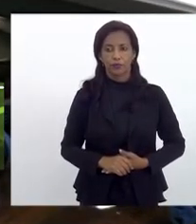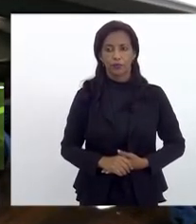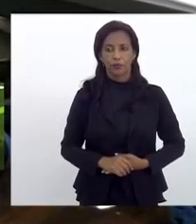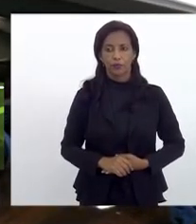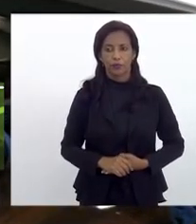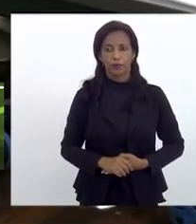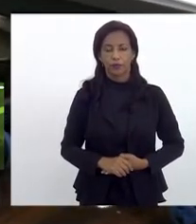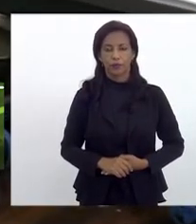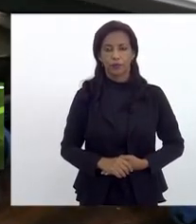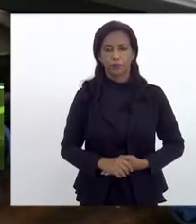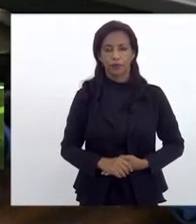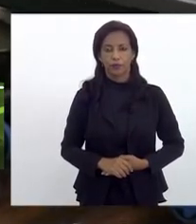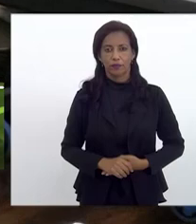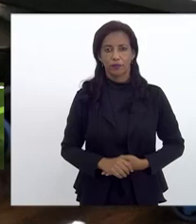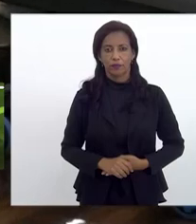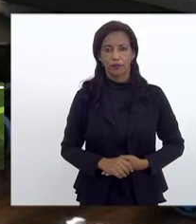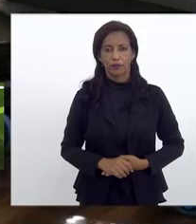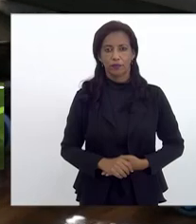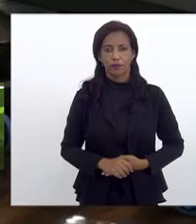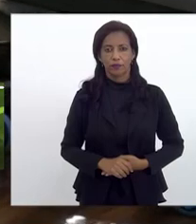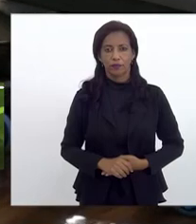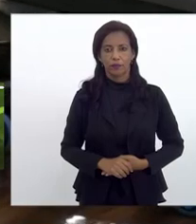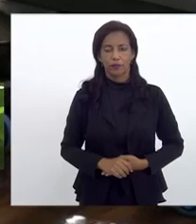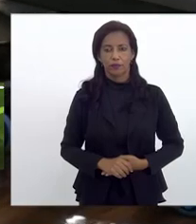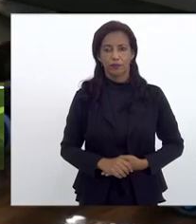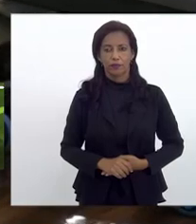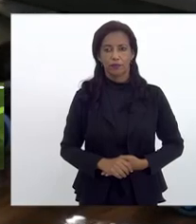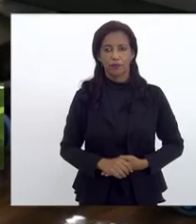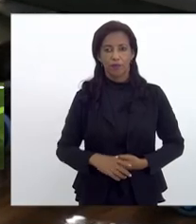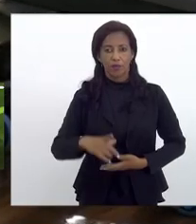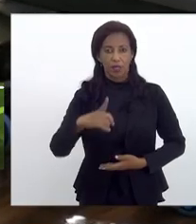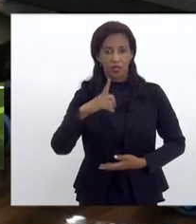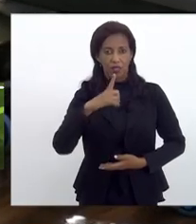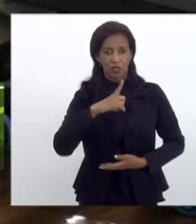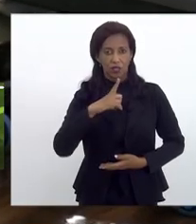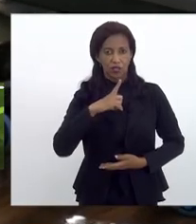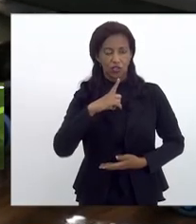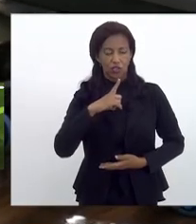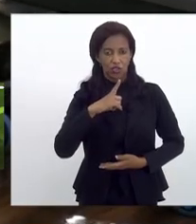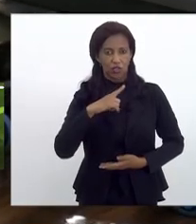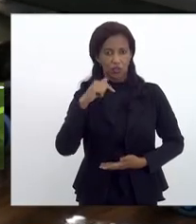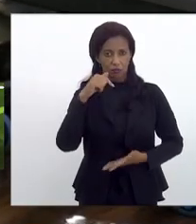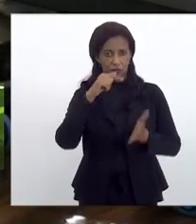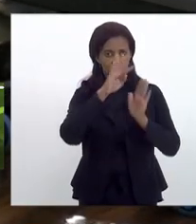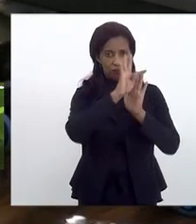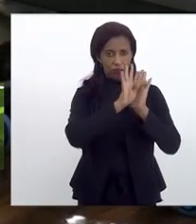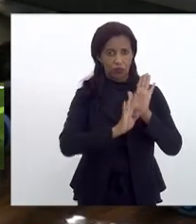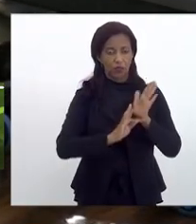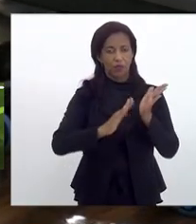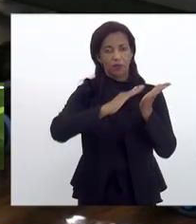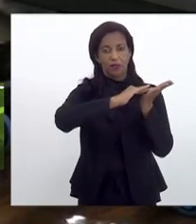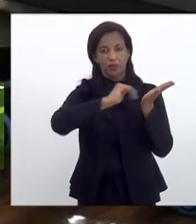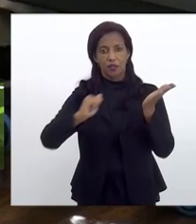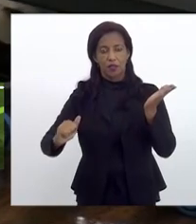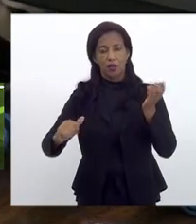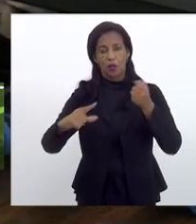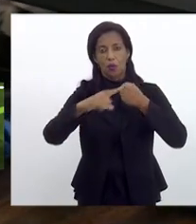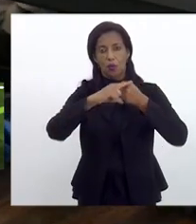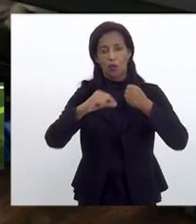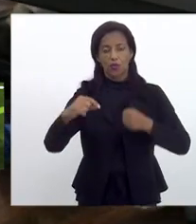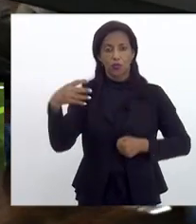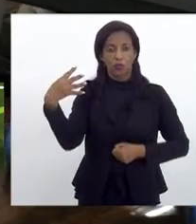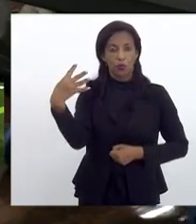A gente aqui Acorda Que serão excluídos Os artigos Quarto